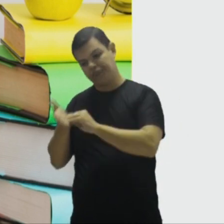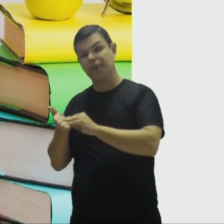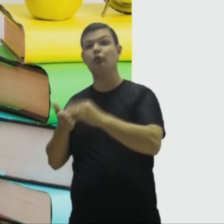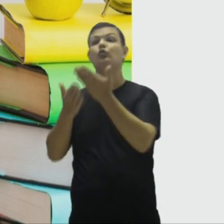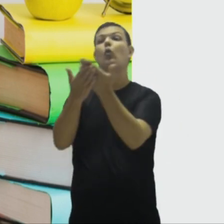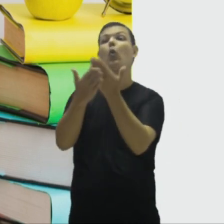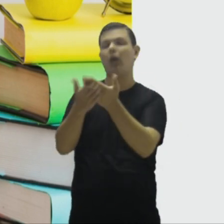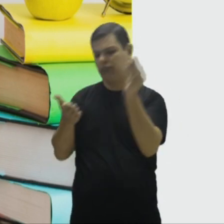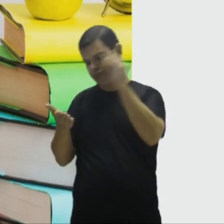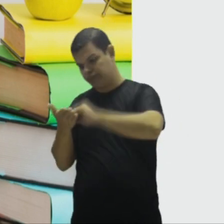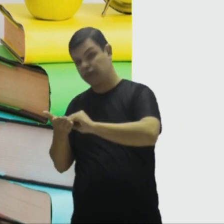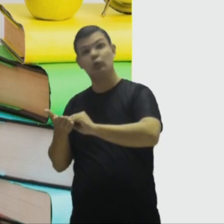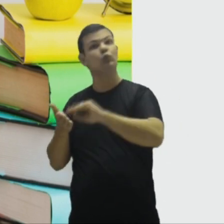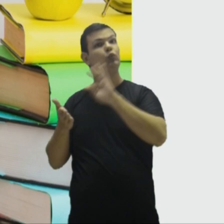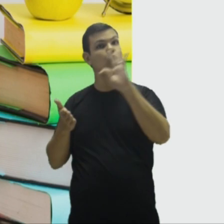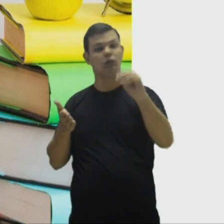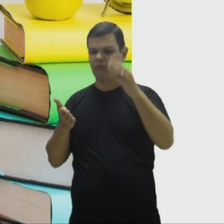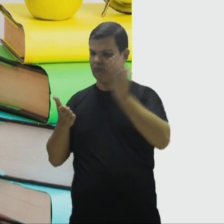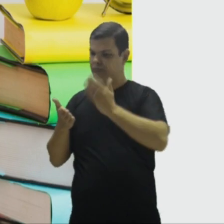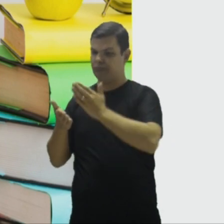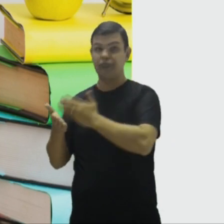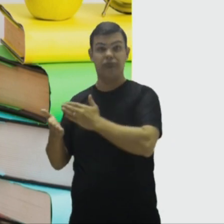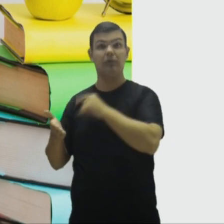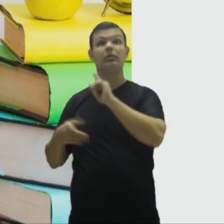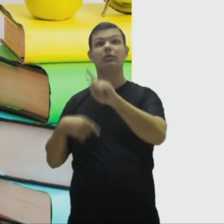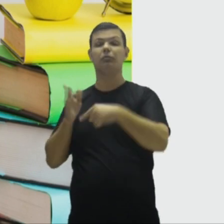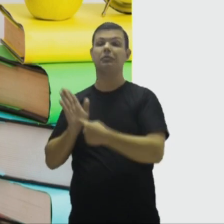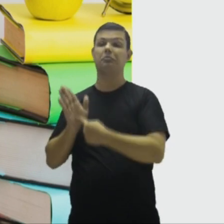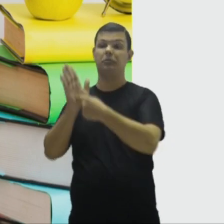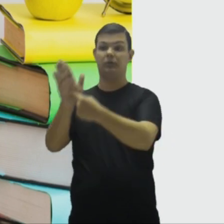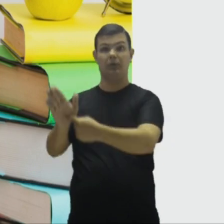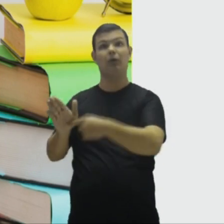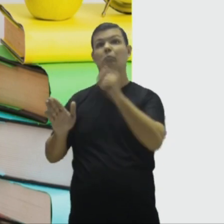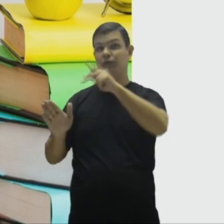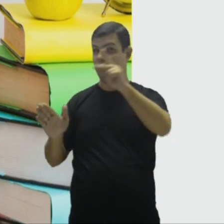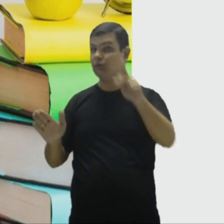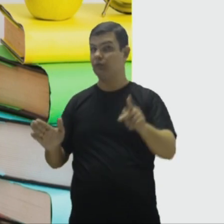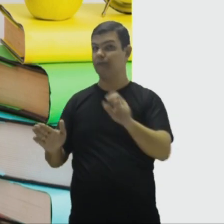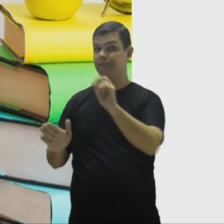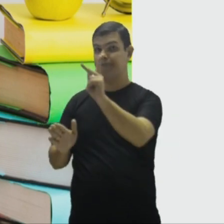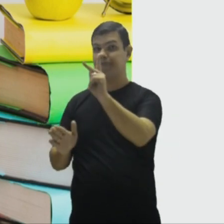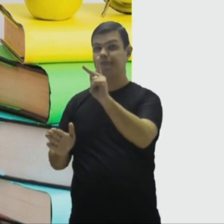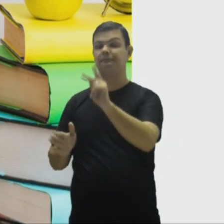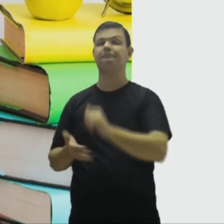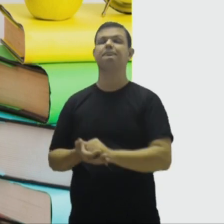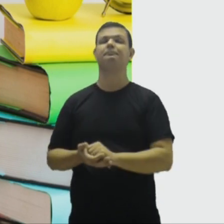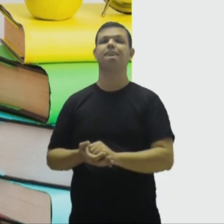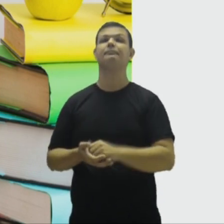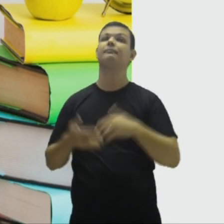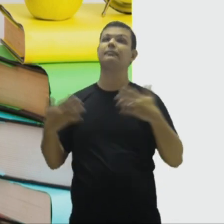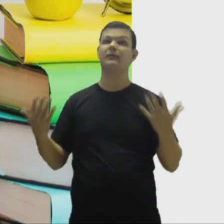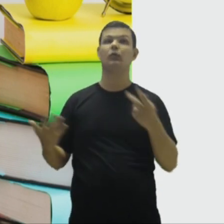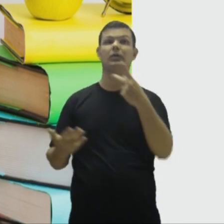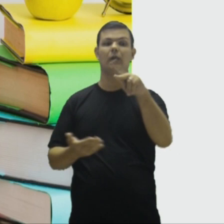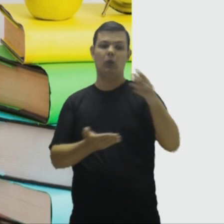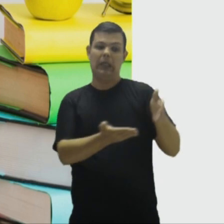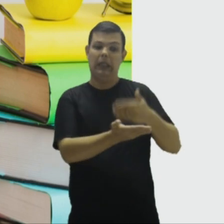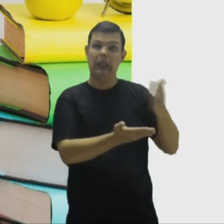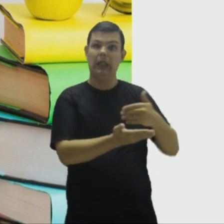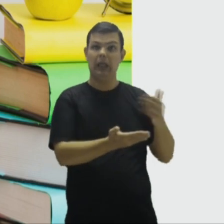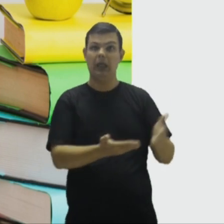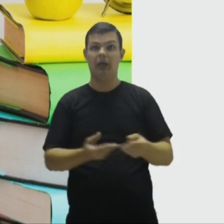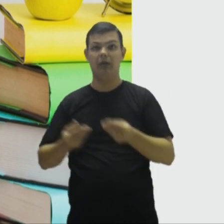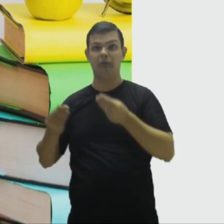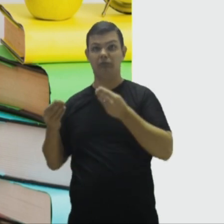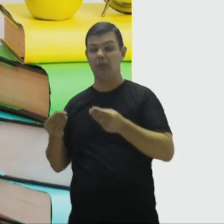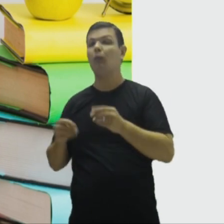escola, organiza tudo, que depois você vai mostrar isso para o seu professor, ok? Então, no seu livro didático,